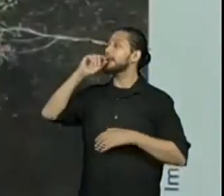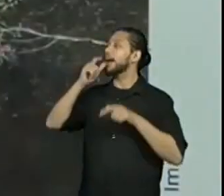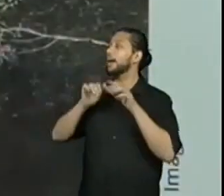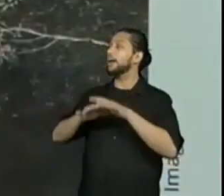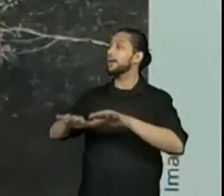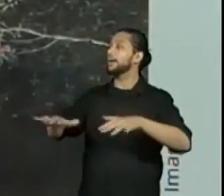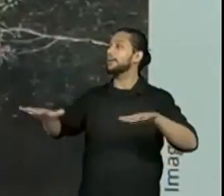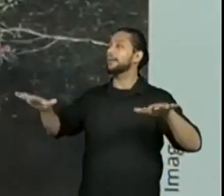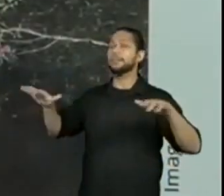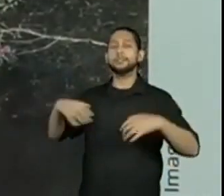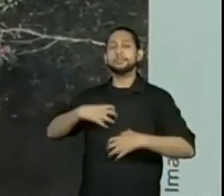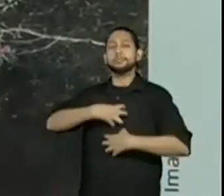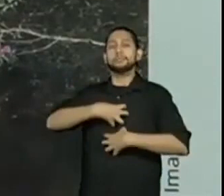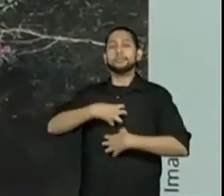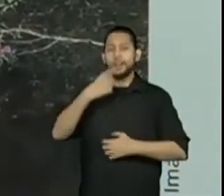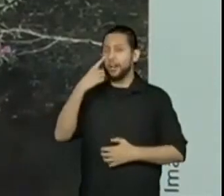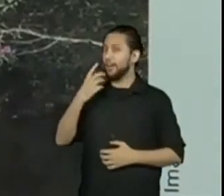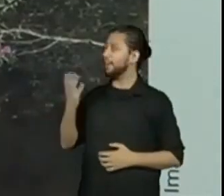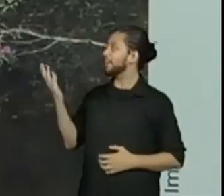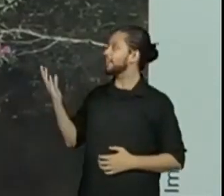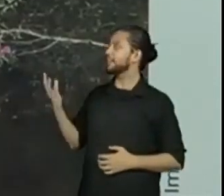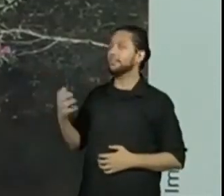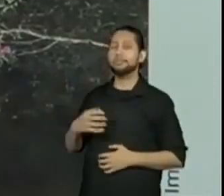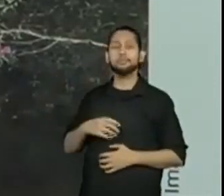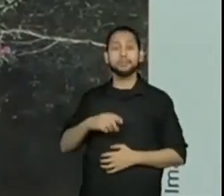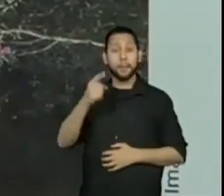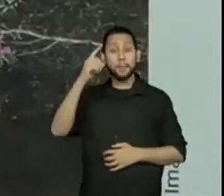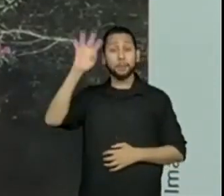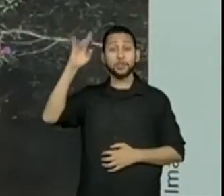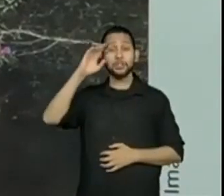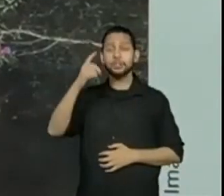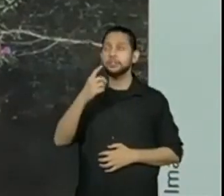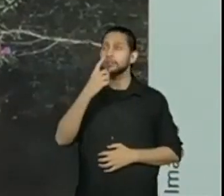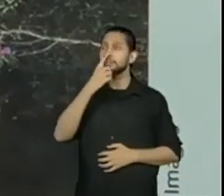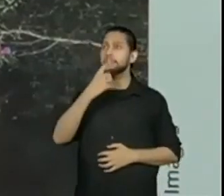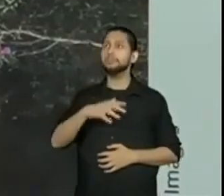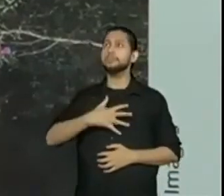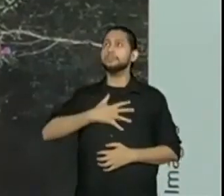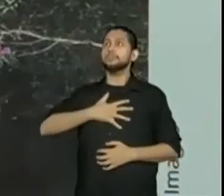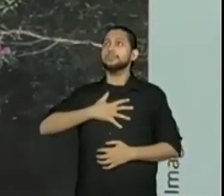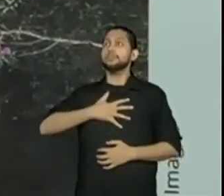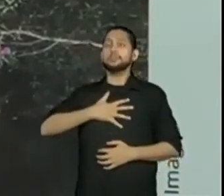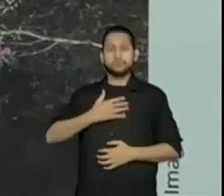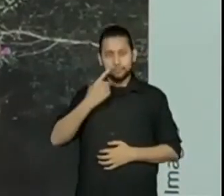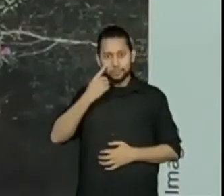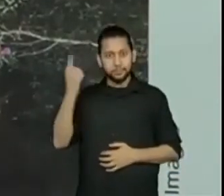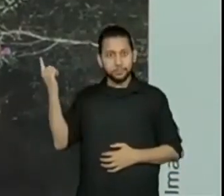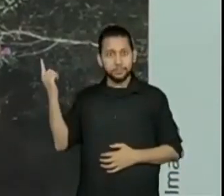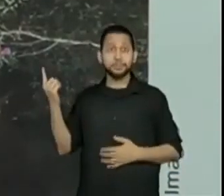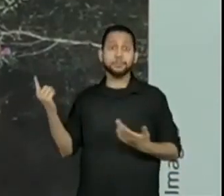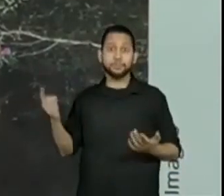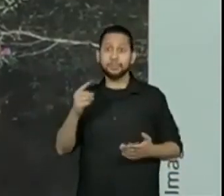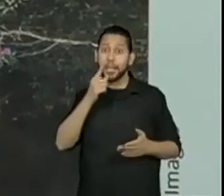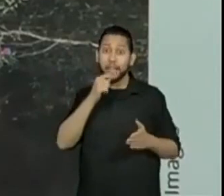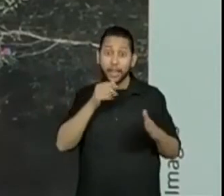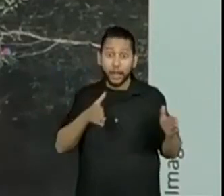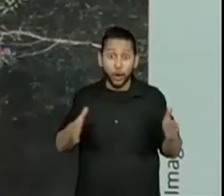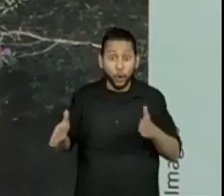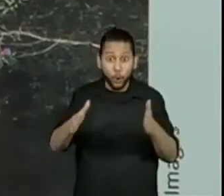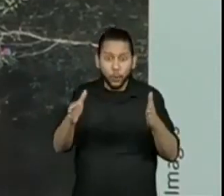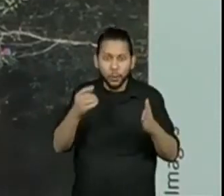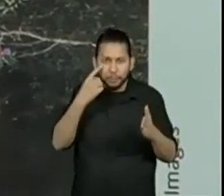muda quando a gente observa assim com atenção e se sente assim próximo de um local como esse, não é? A gente tem aí o rio e